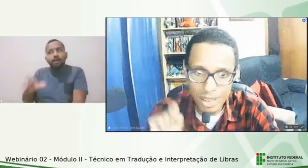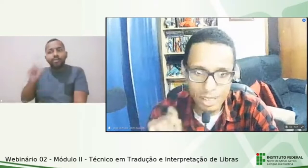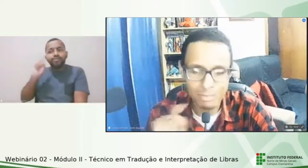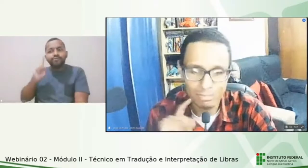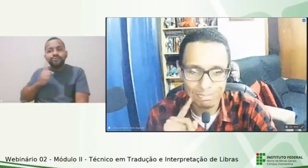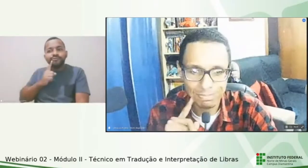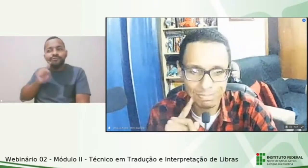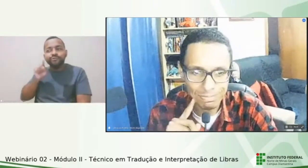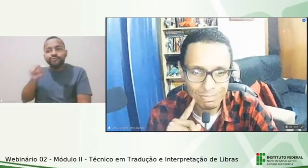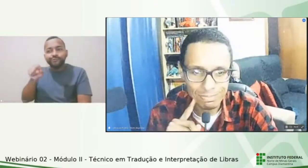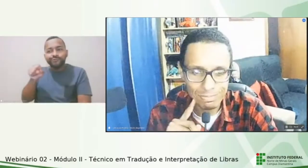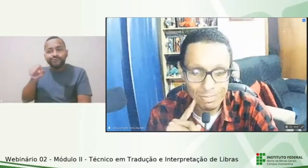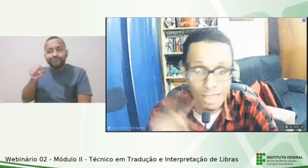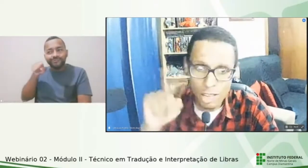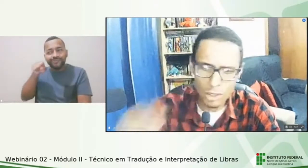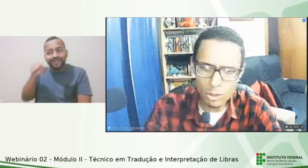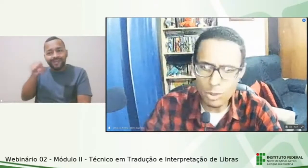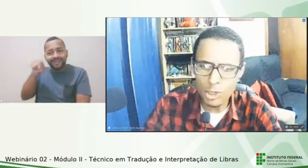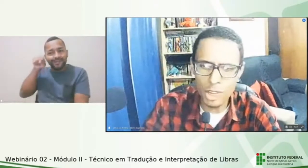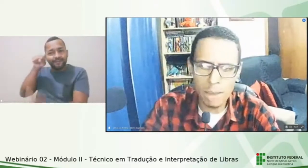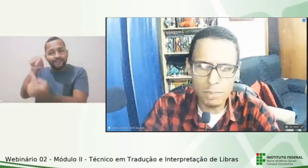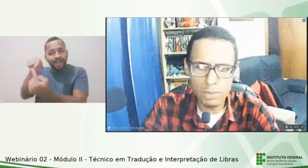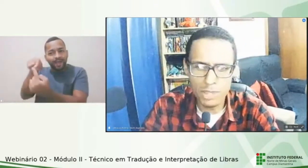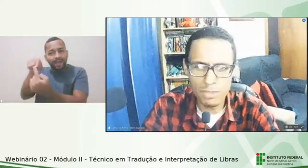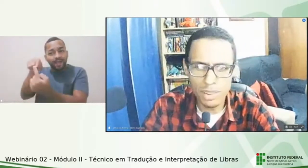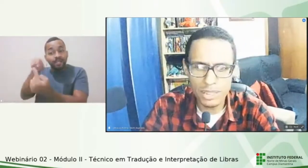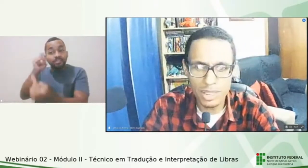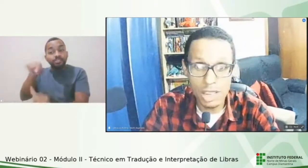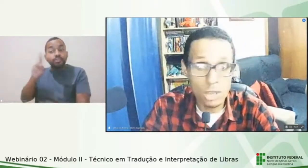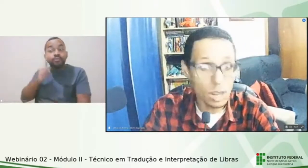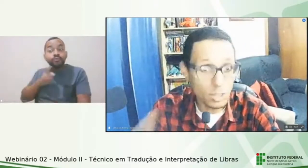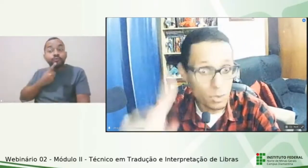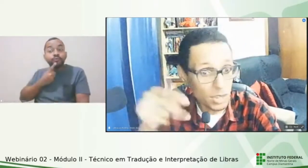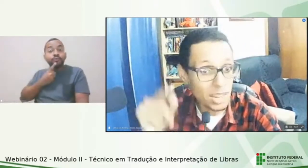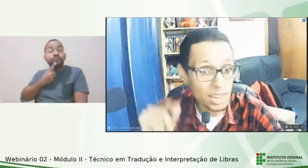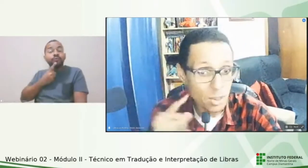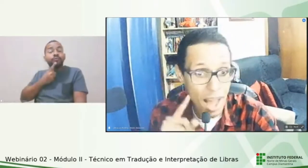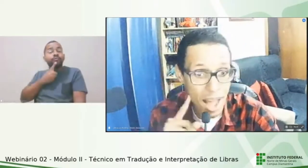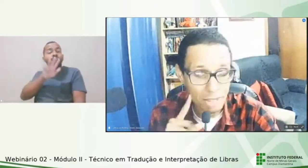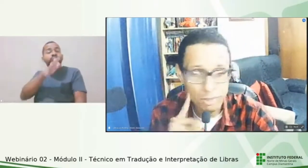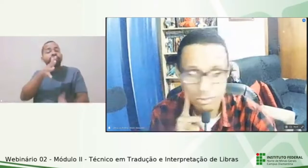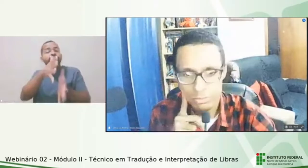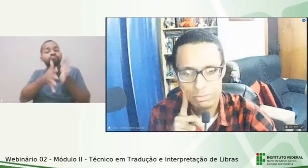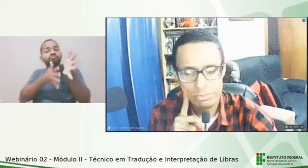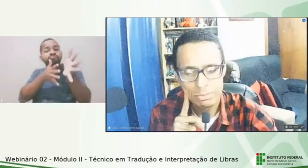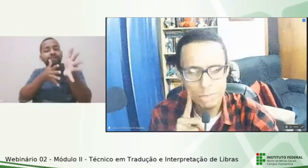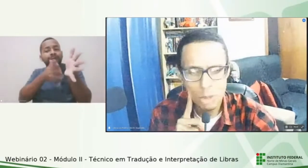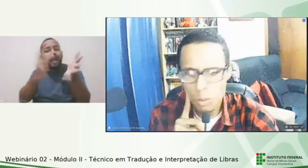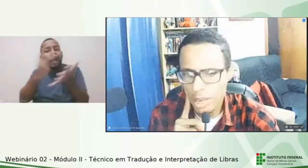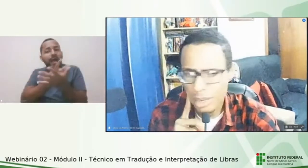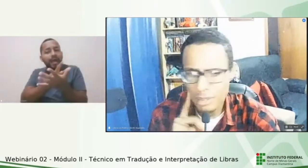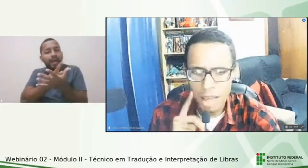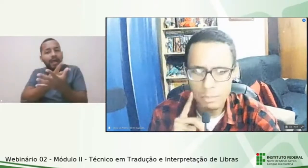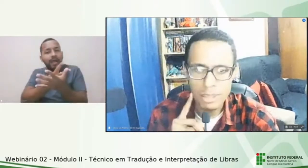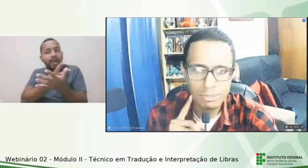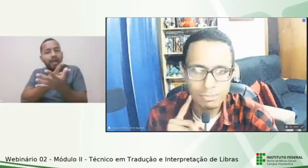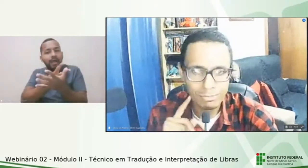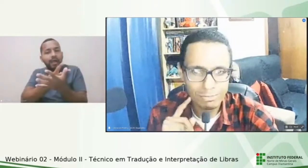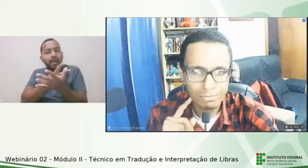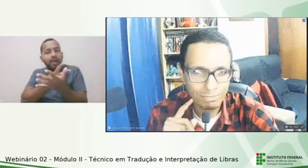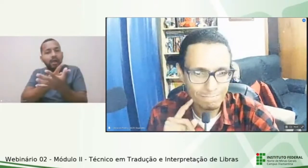público-alvo é ele. Se um surdo chegar para você e falar assim, nossa, você sinalizou errado, como que ele